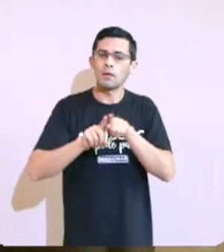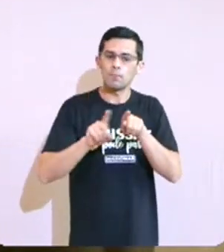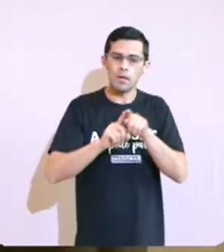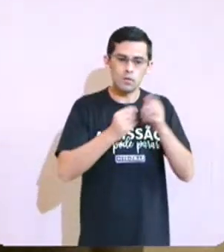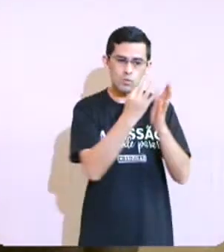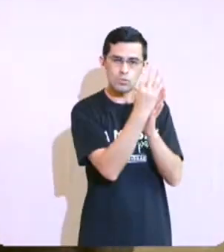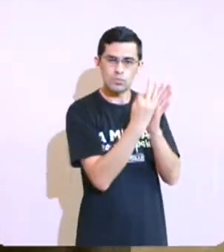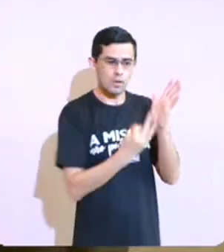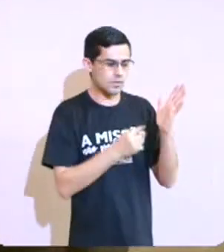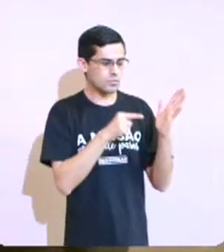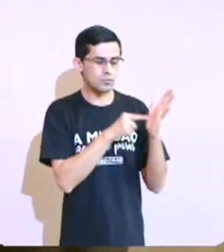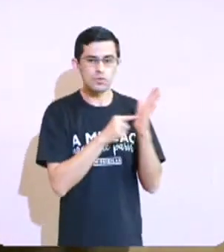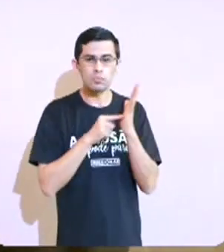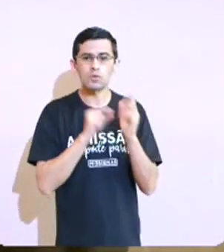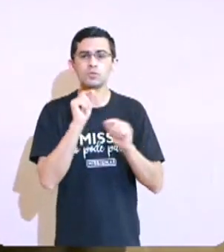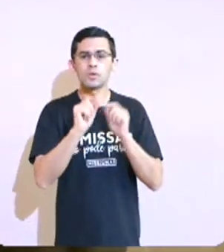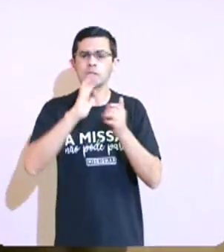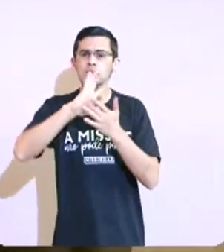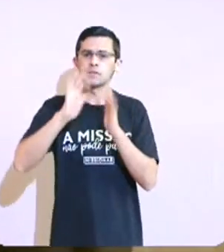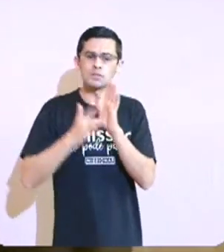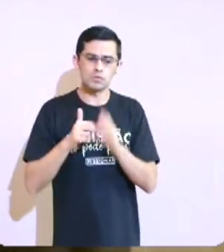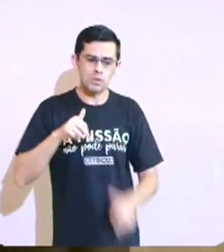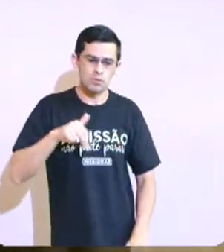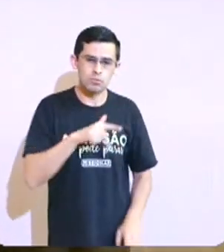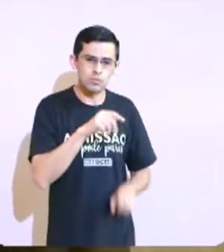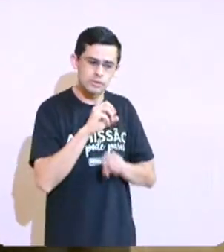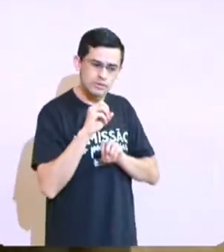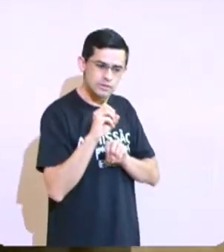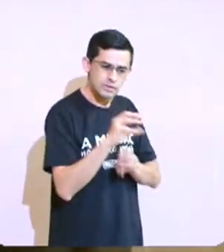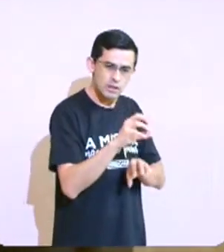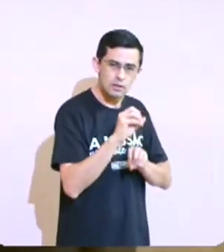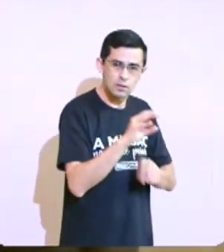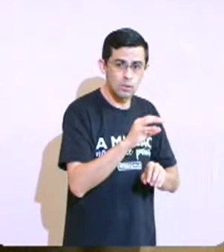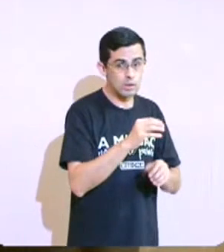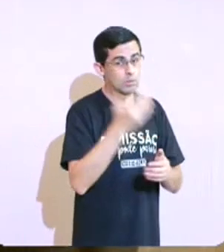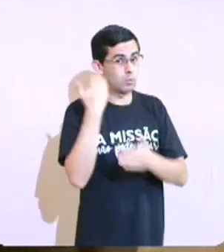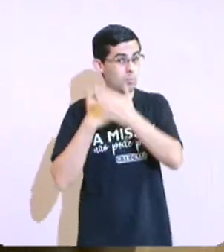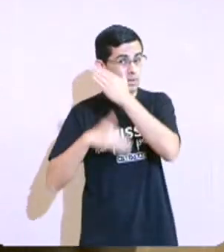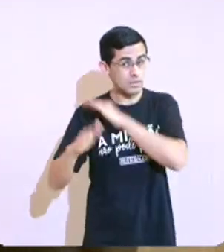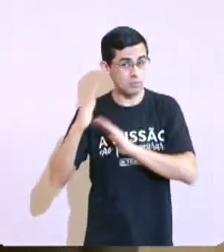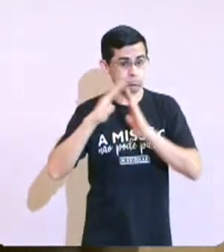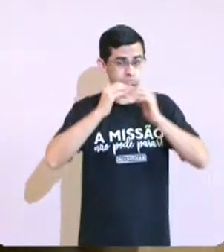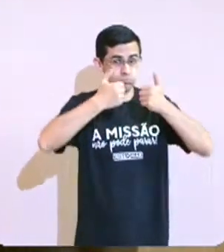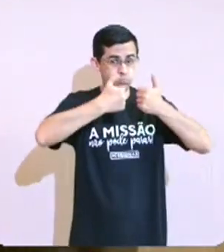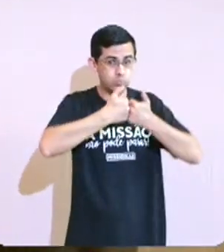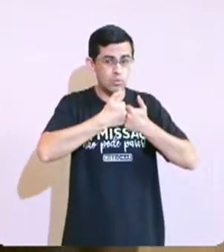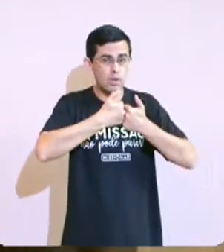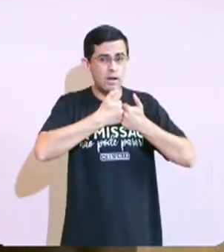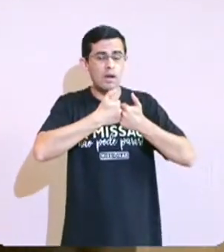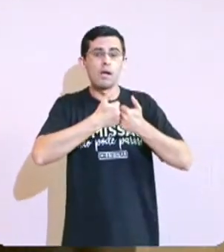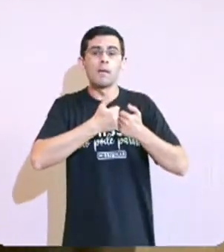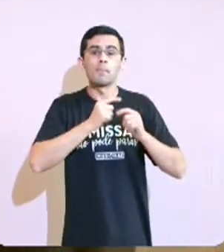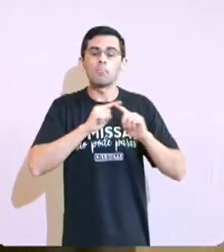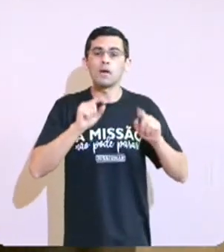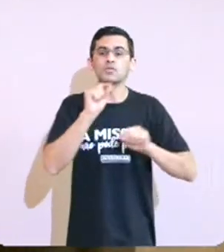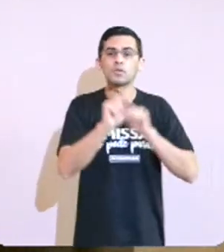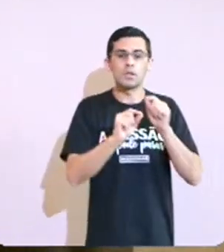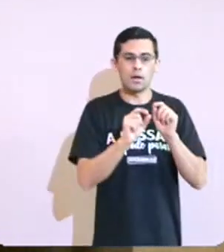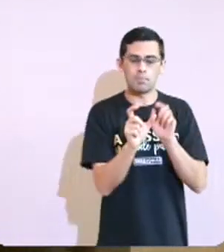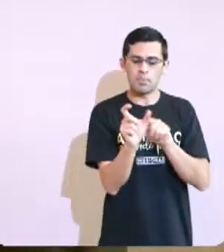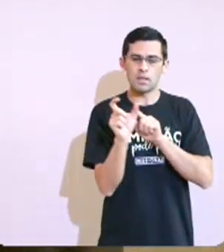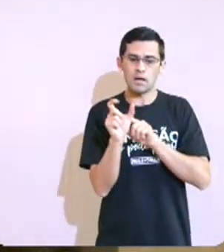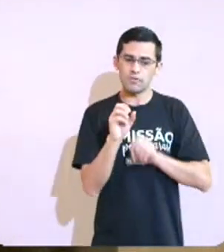ensinando aonde as possibilidades surgiam. Naquela época eram as sinagogas. E a palavra ensinar é a